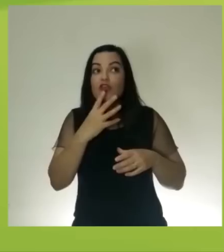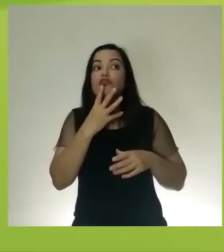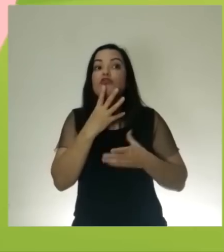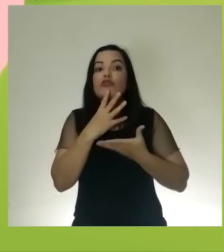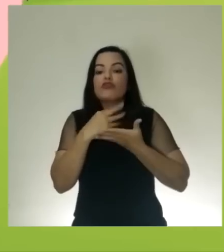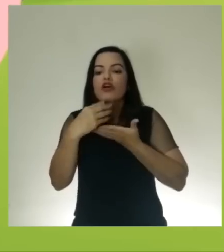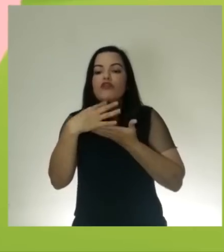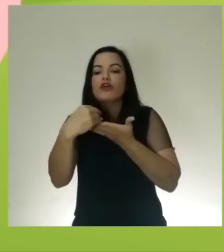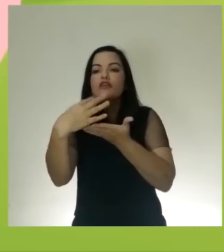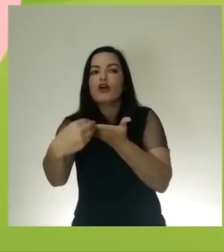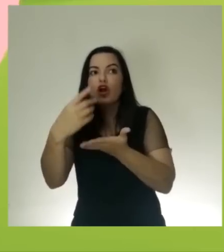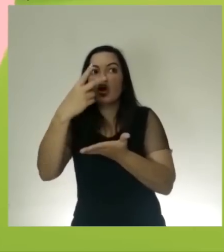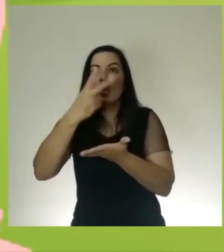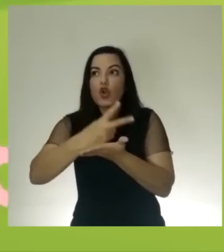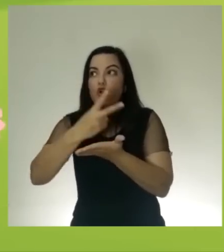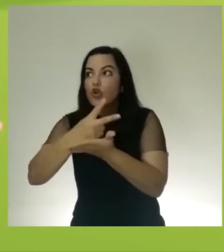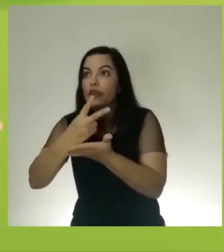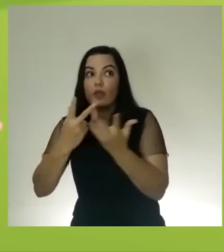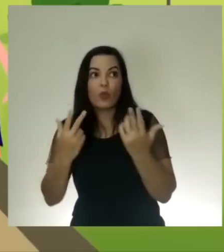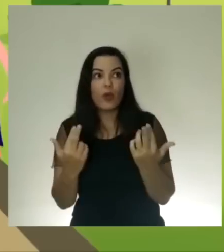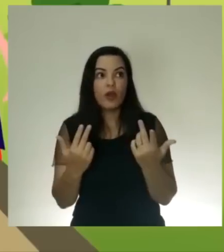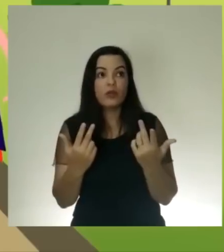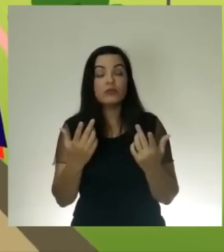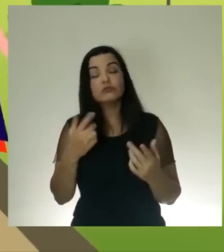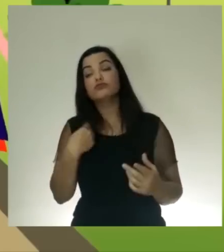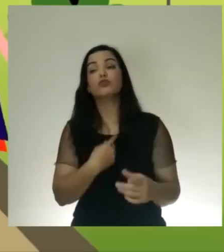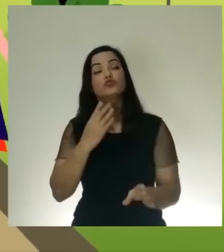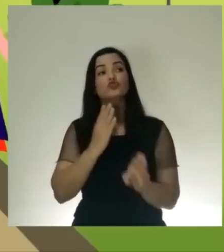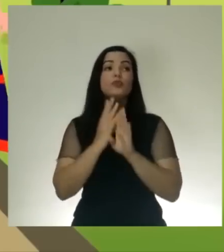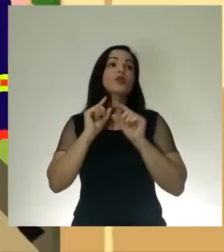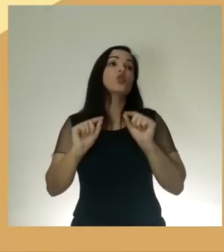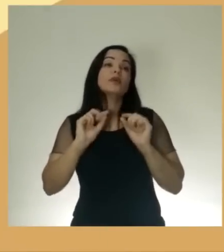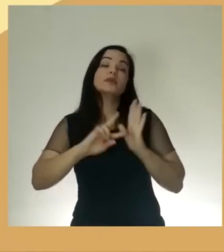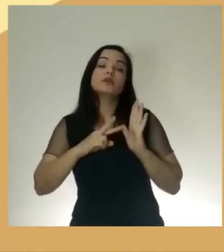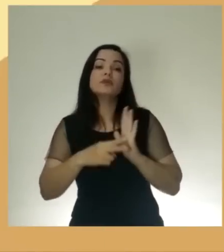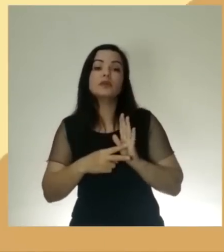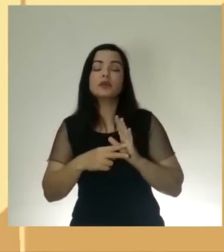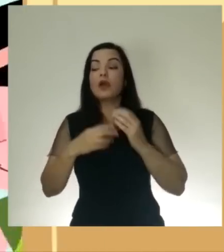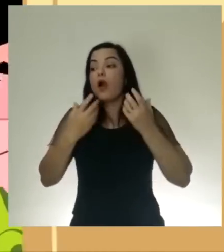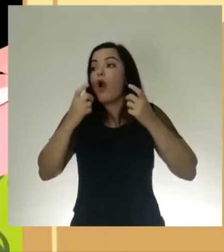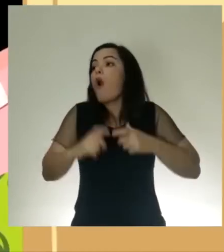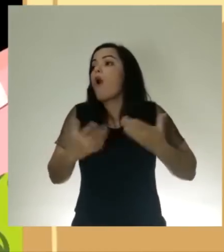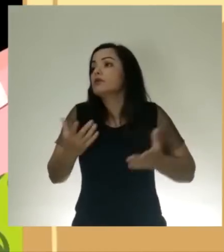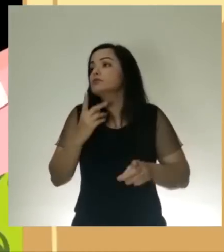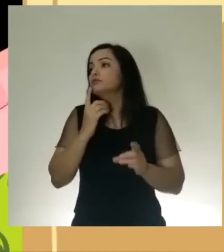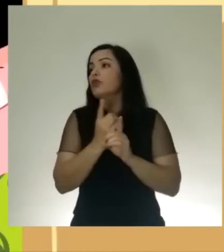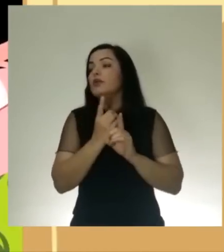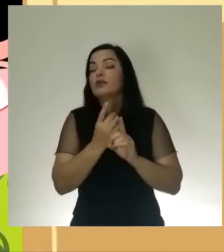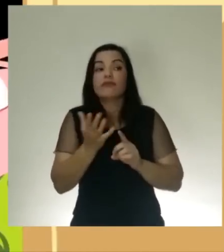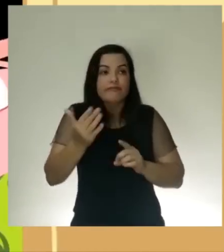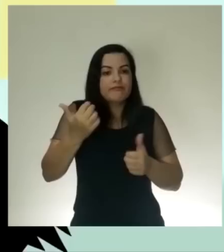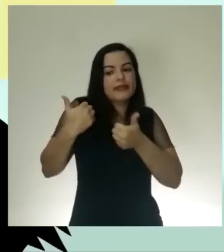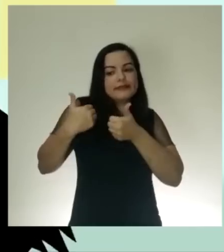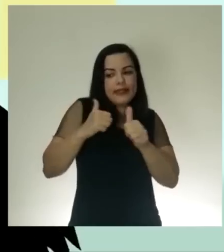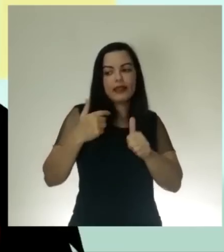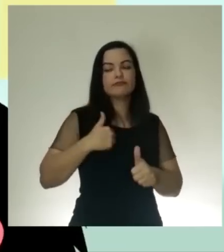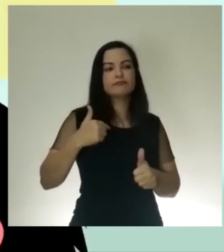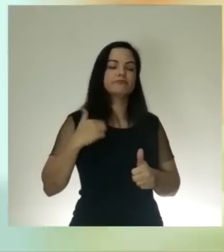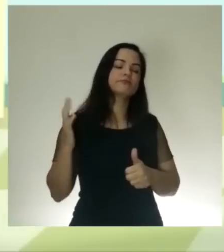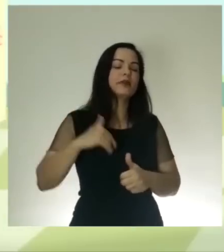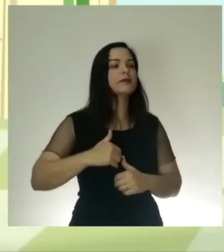eco. E aonde a gente vai achar outro eco? É só me seguir. Eco!